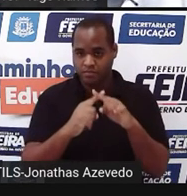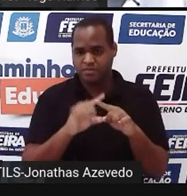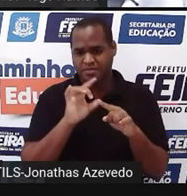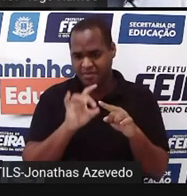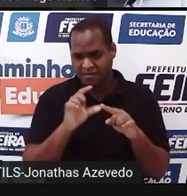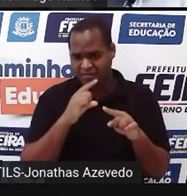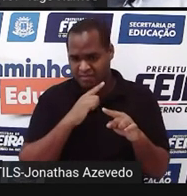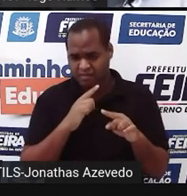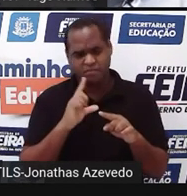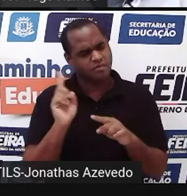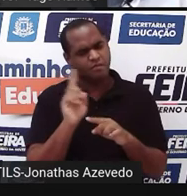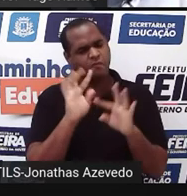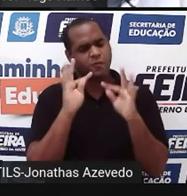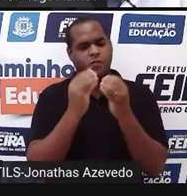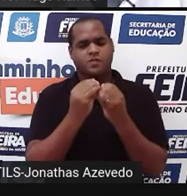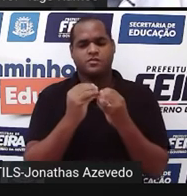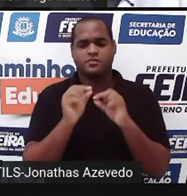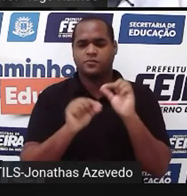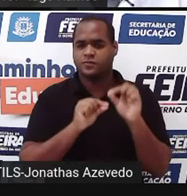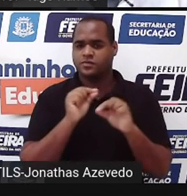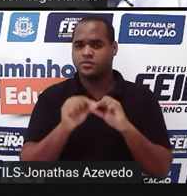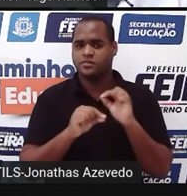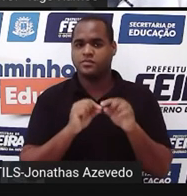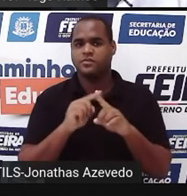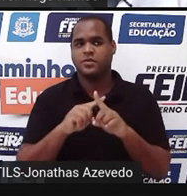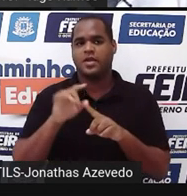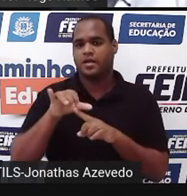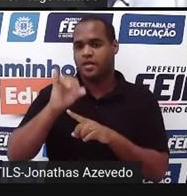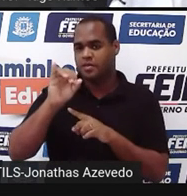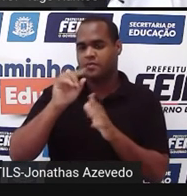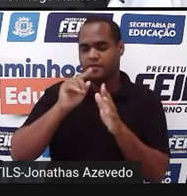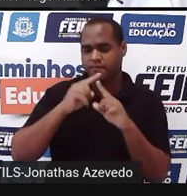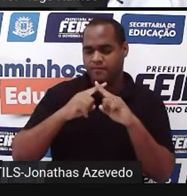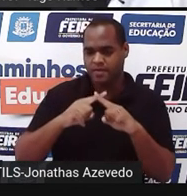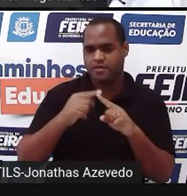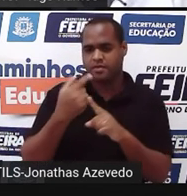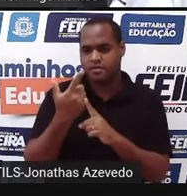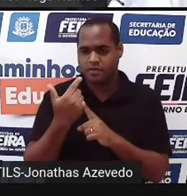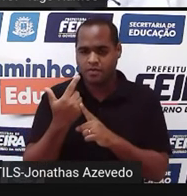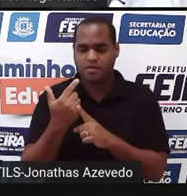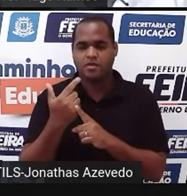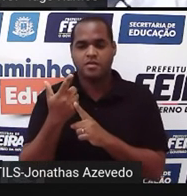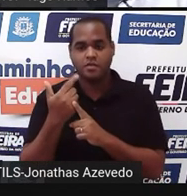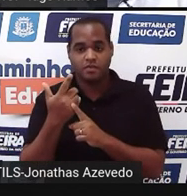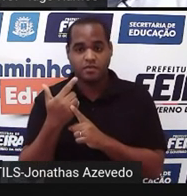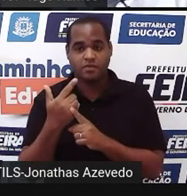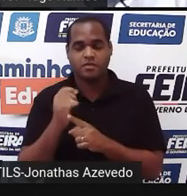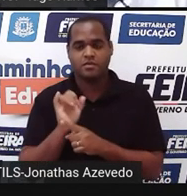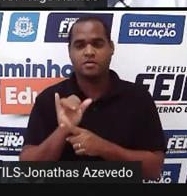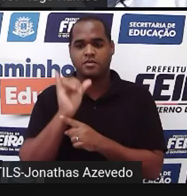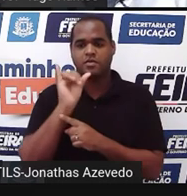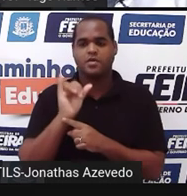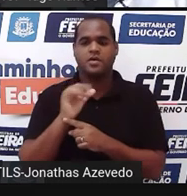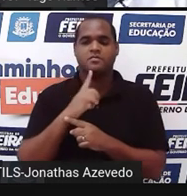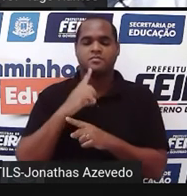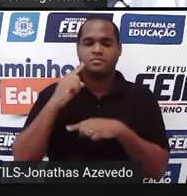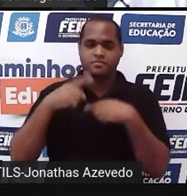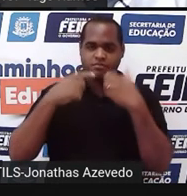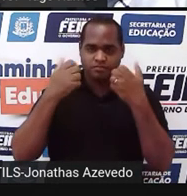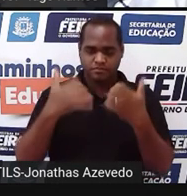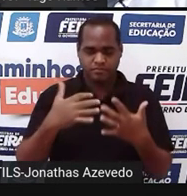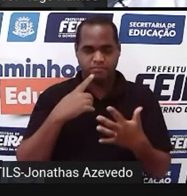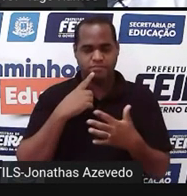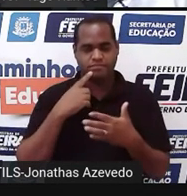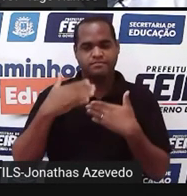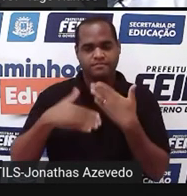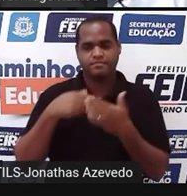multiplico pelo menos 12 é tudo tá Y vezes - 12 - 12 Y bom e depois